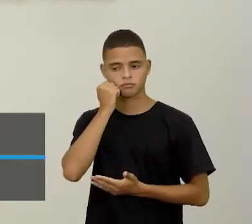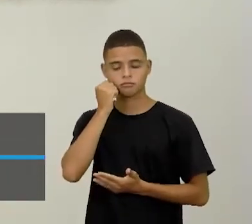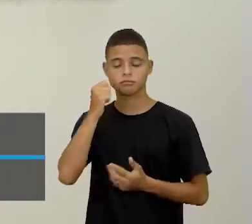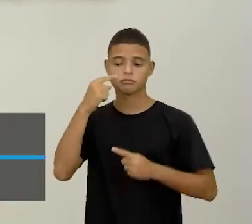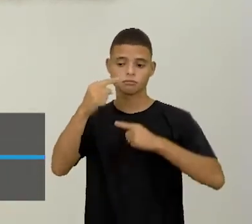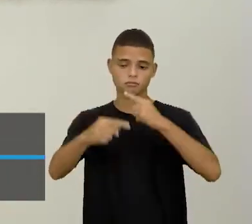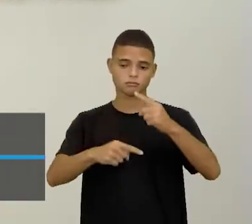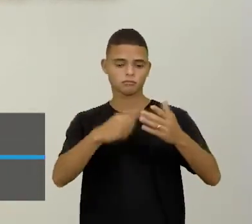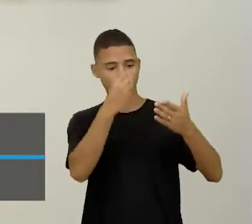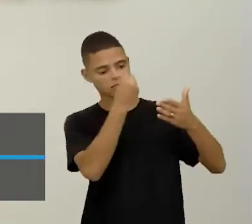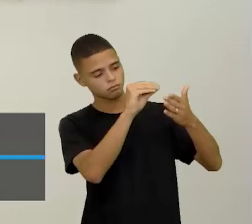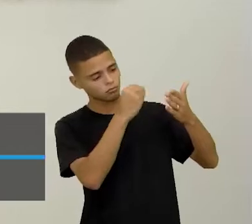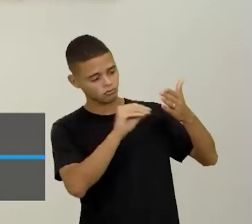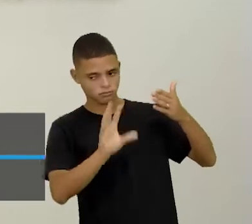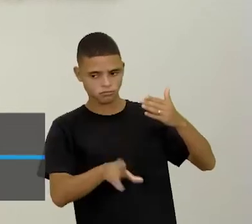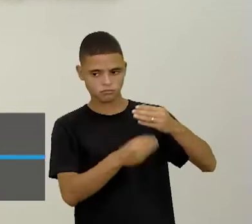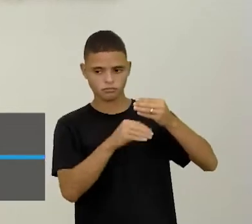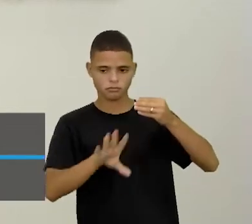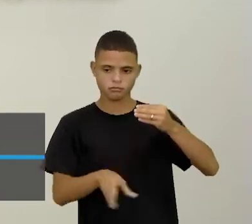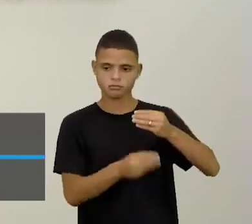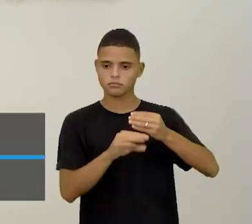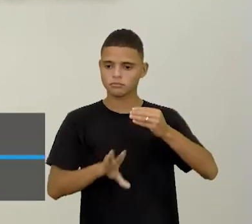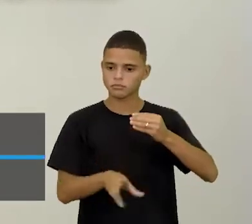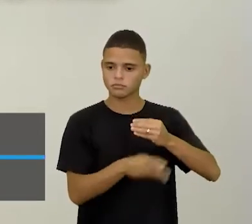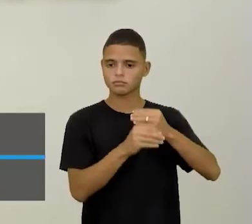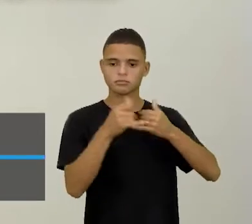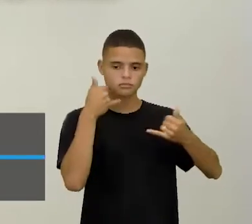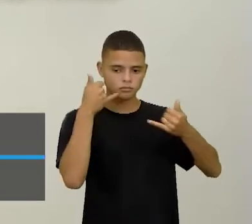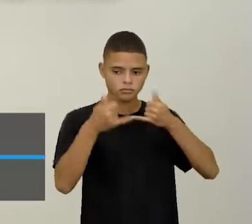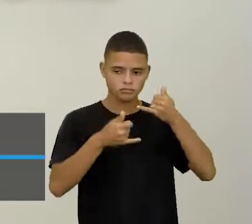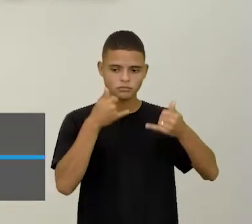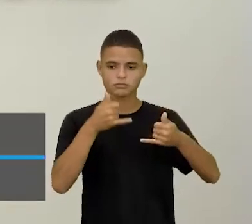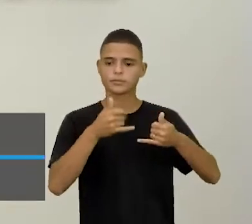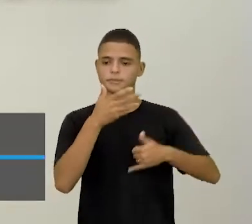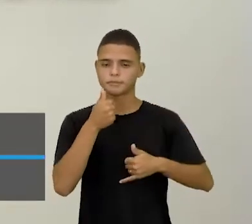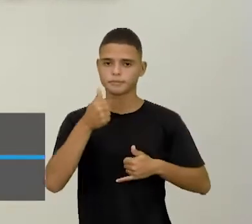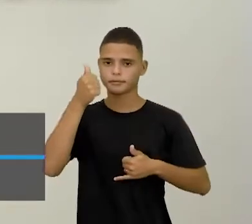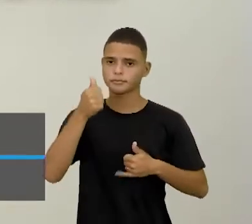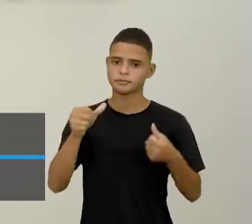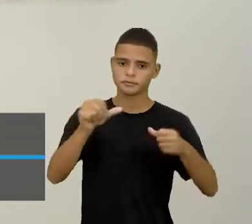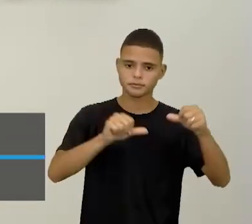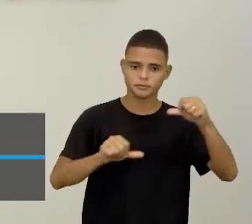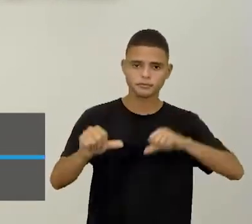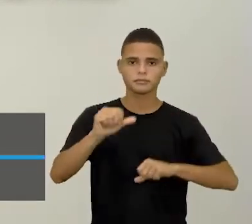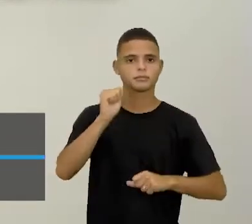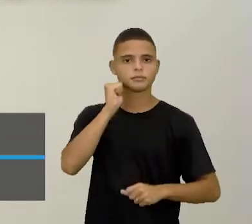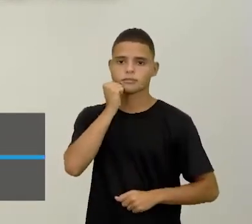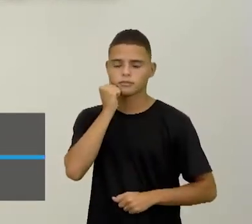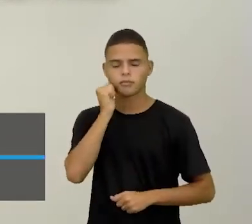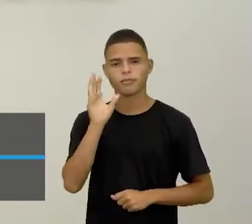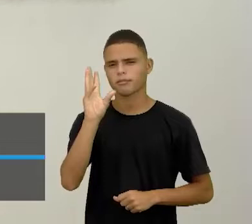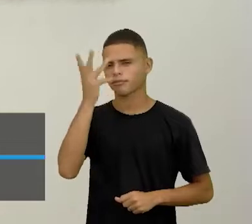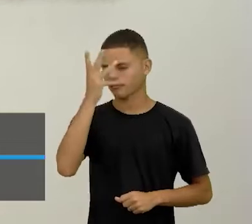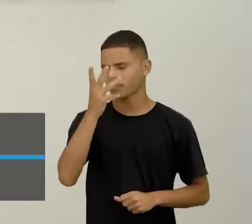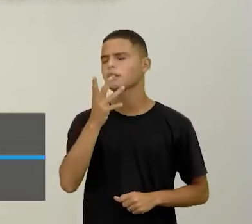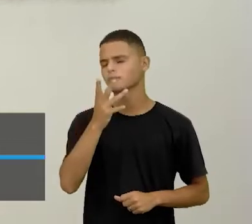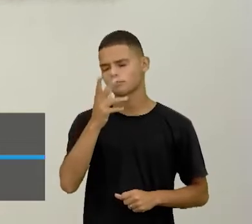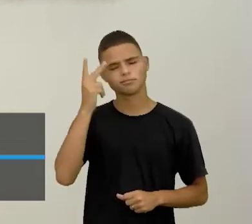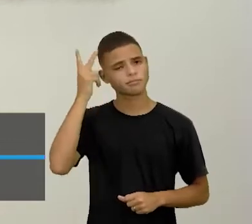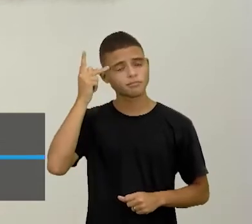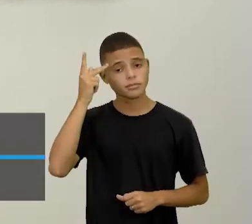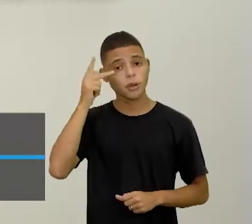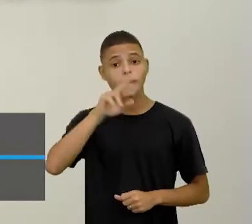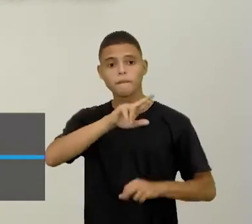foi colocando, acrescentando mais informações e melhorando. Então, na química, na ciência, isso acontece muito.